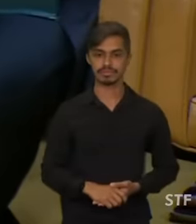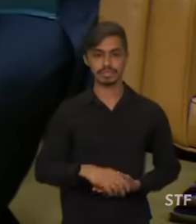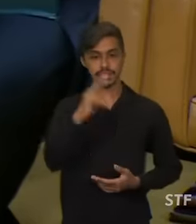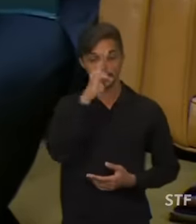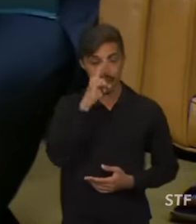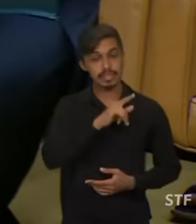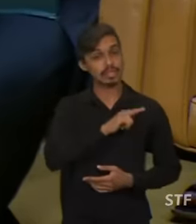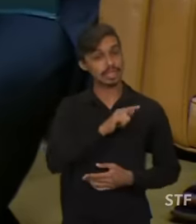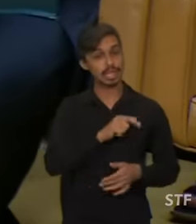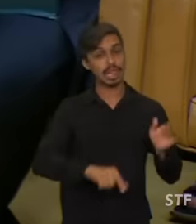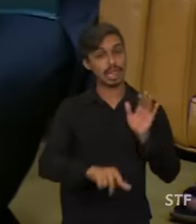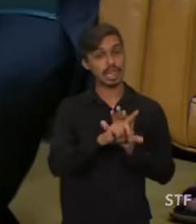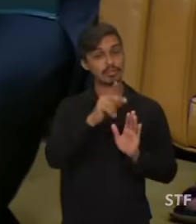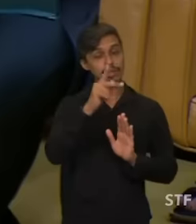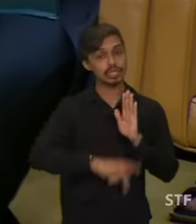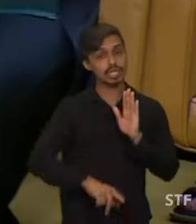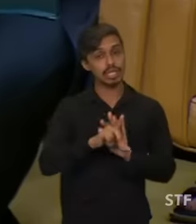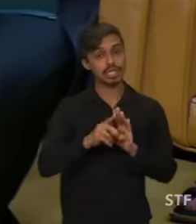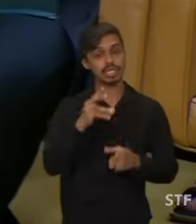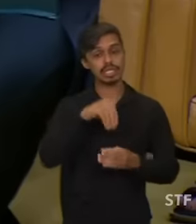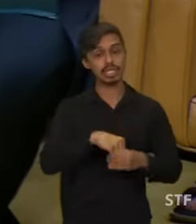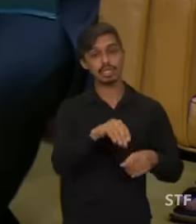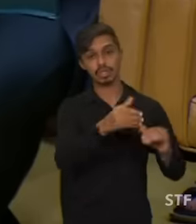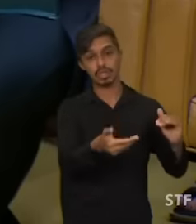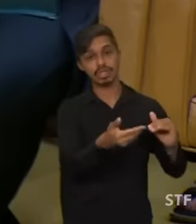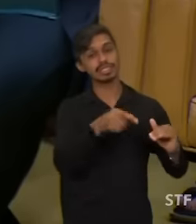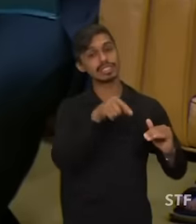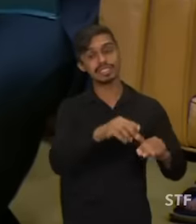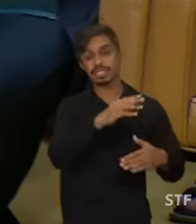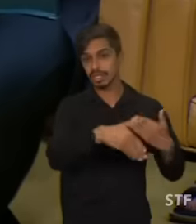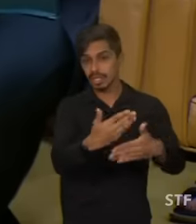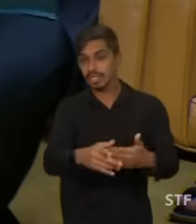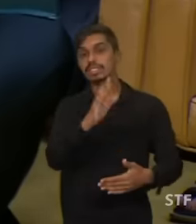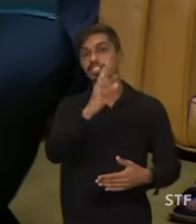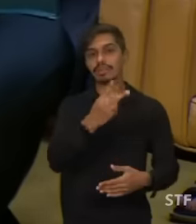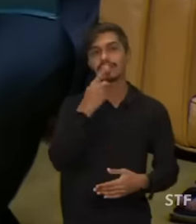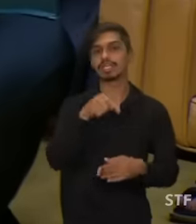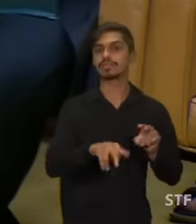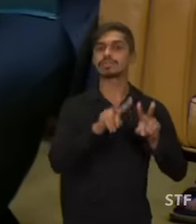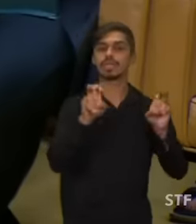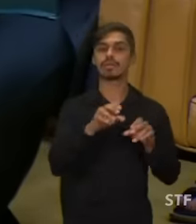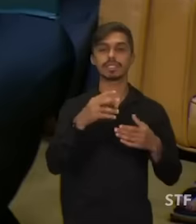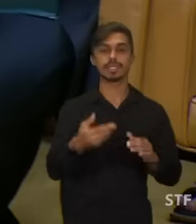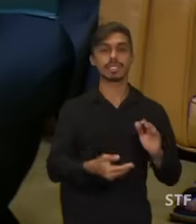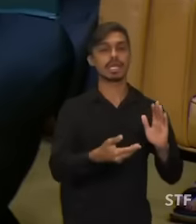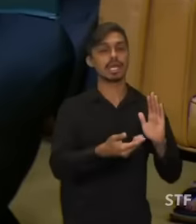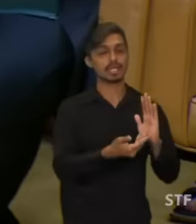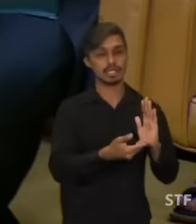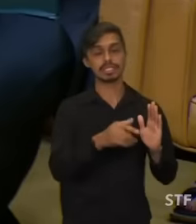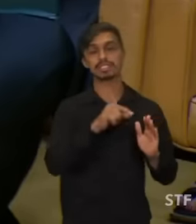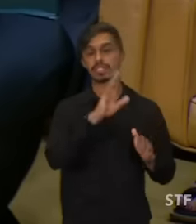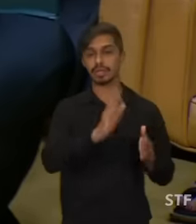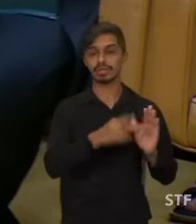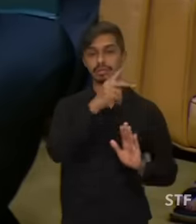existem leis, projetos de lei em tramitação no Congresso Nacional que tratam sobre isso e que, inclusive, a CCJ, da Câmara dos Deputados, aprovou um projeto de